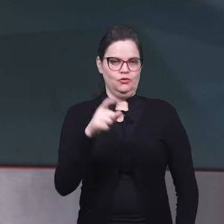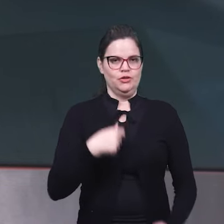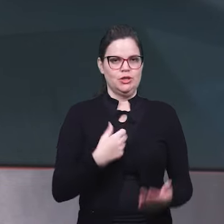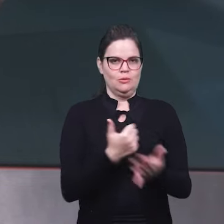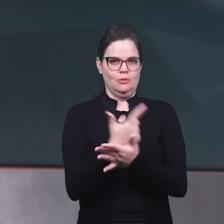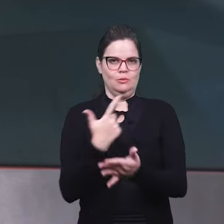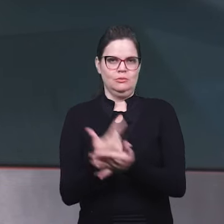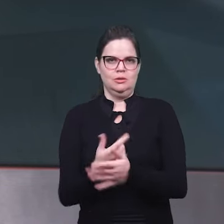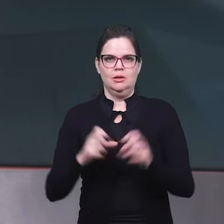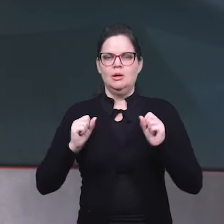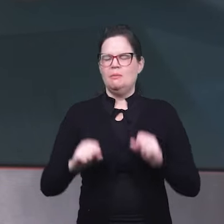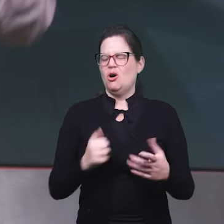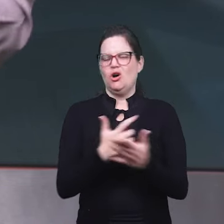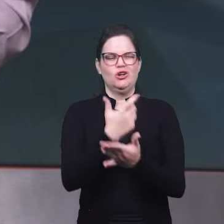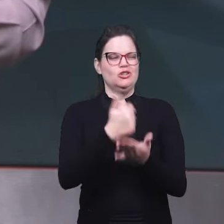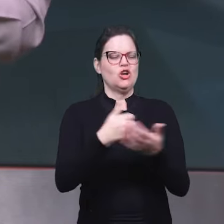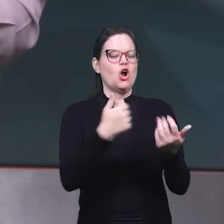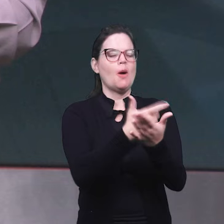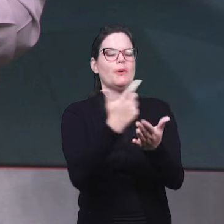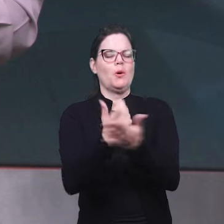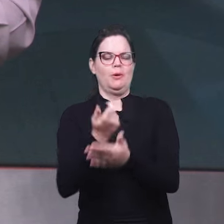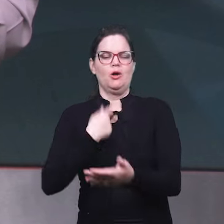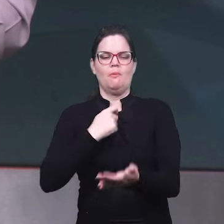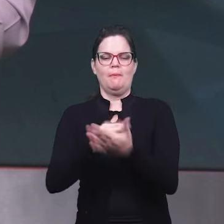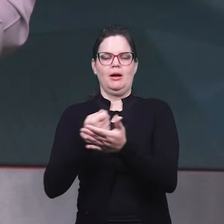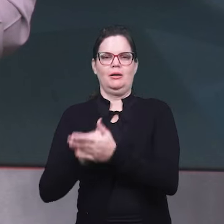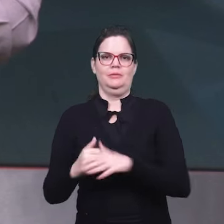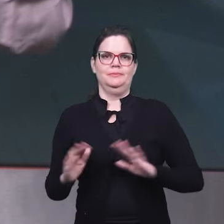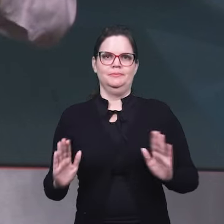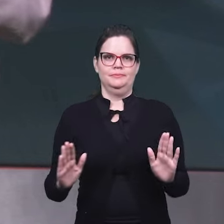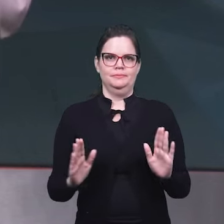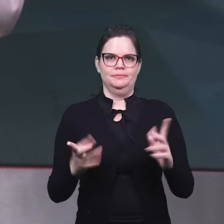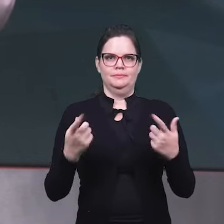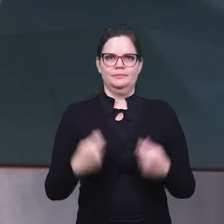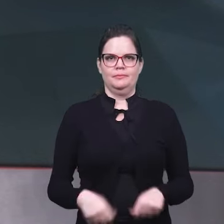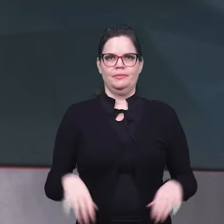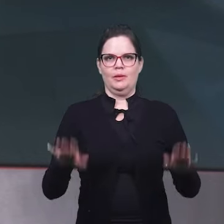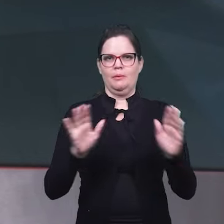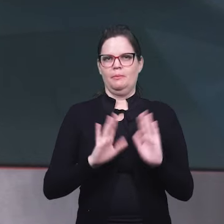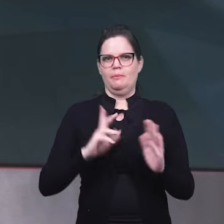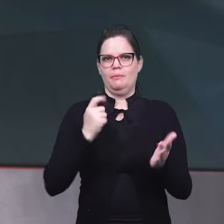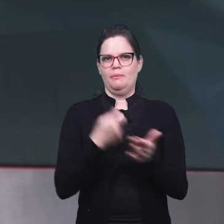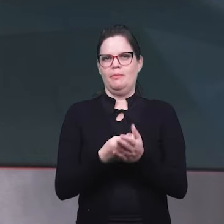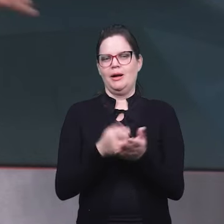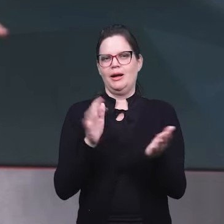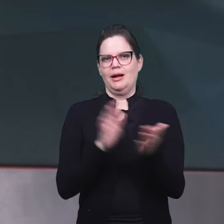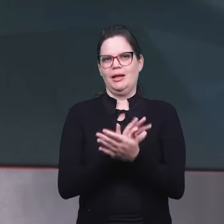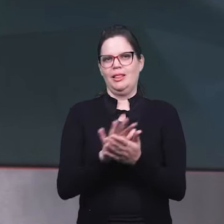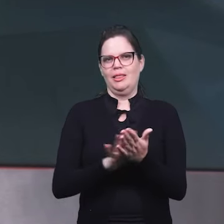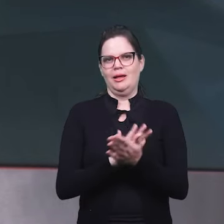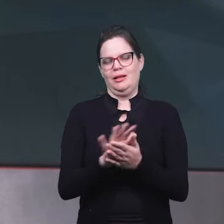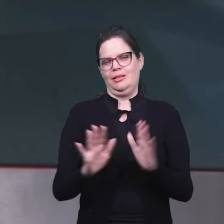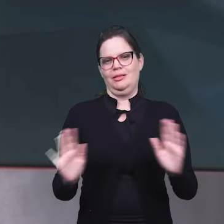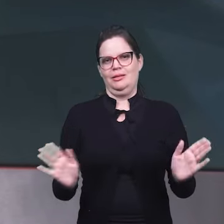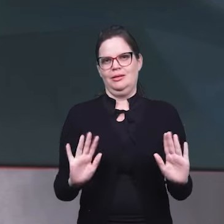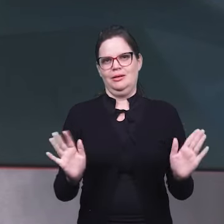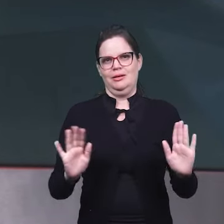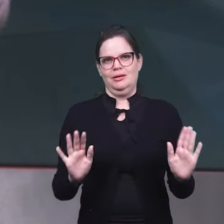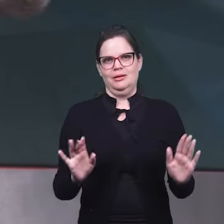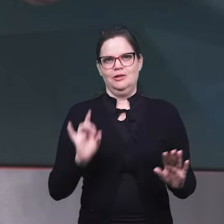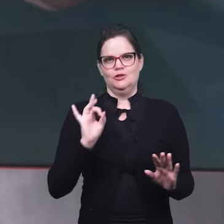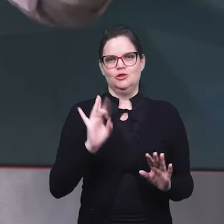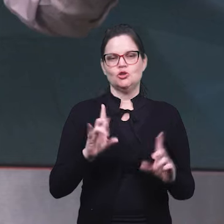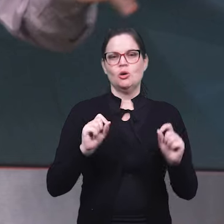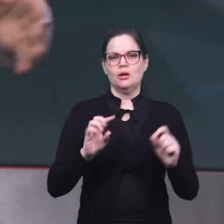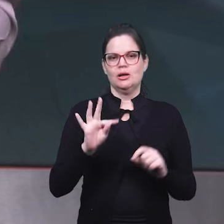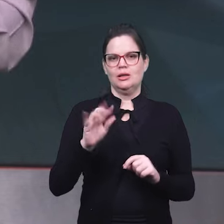você comprar. Pode comprar que eu pago para você. Não precisa pagar nada por isso, a não